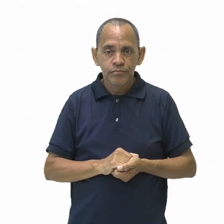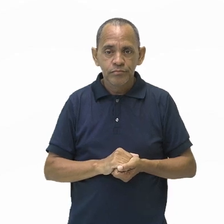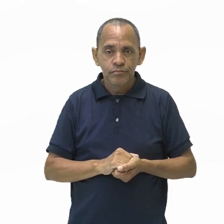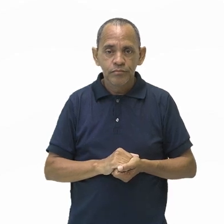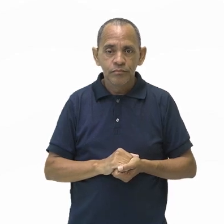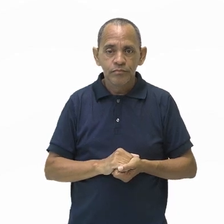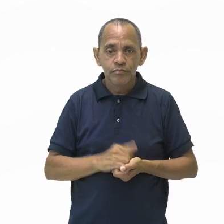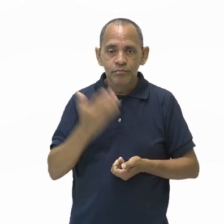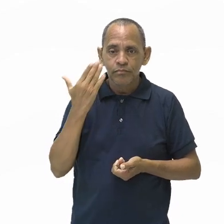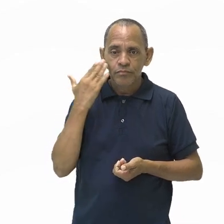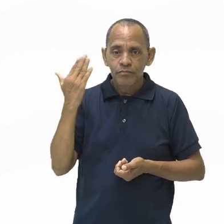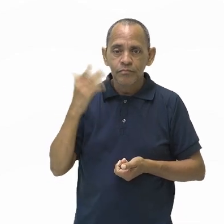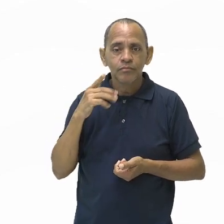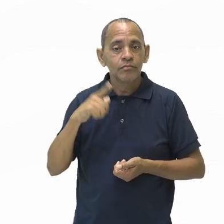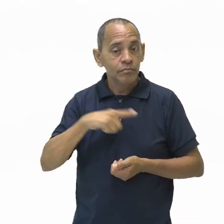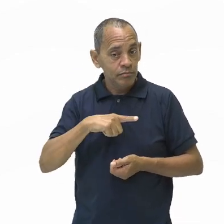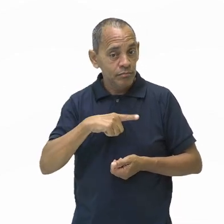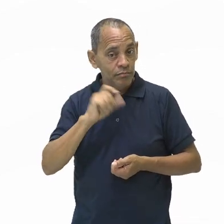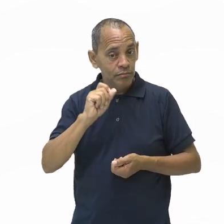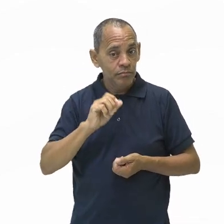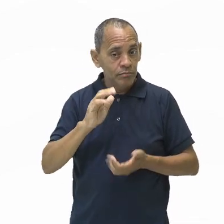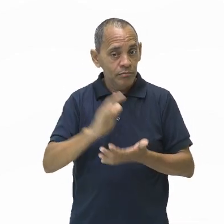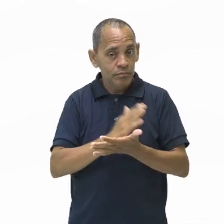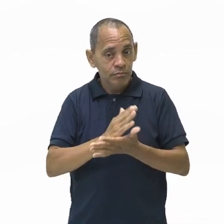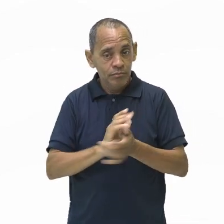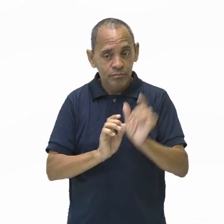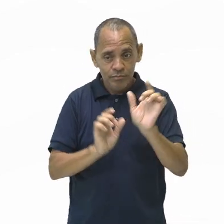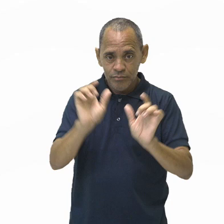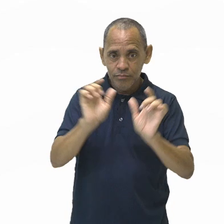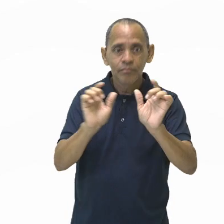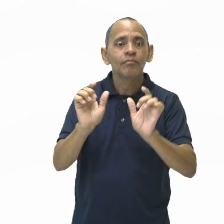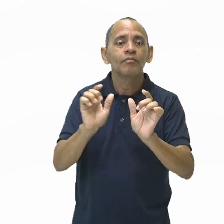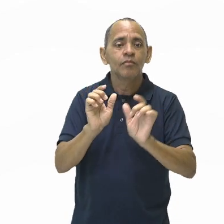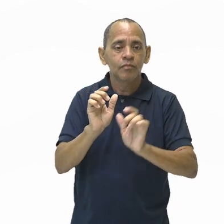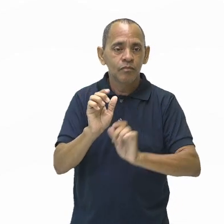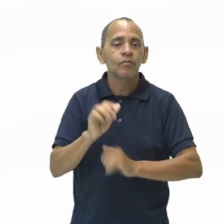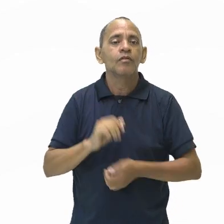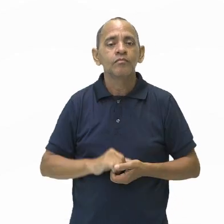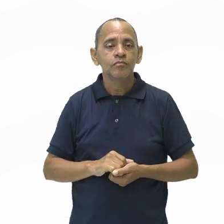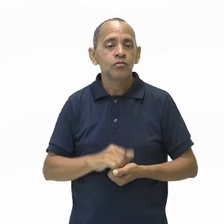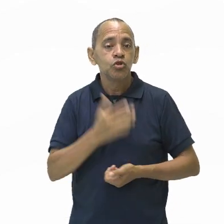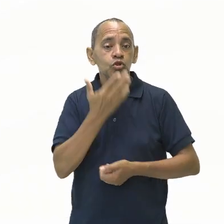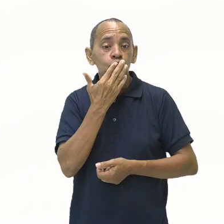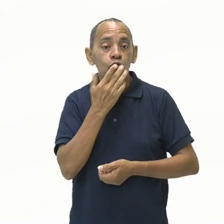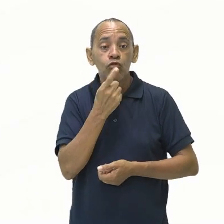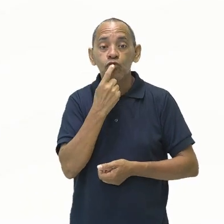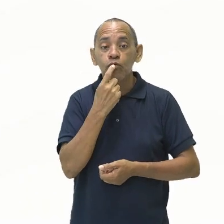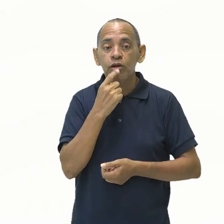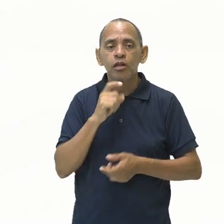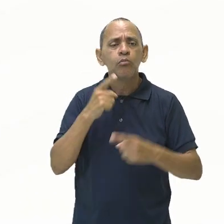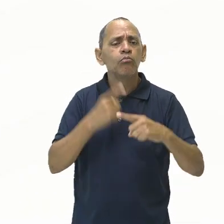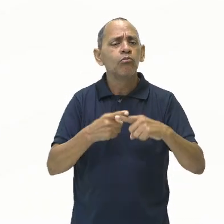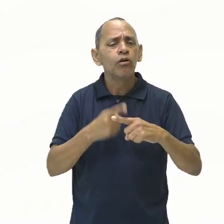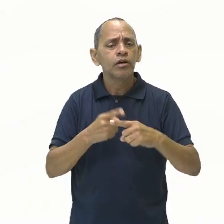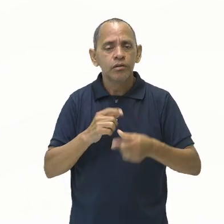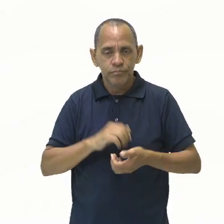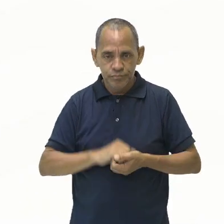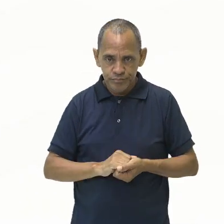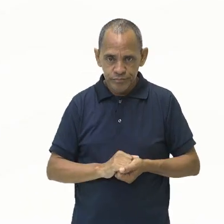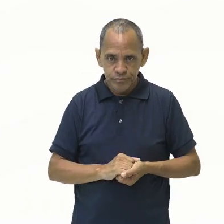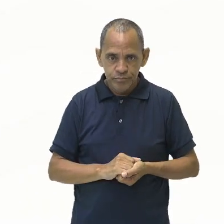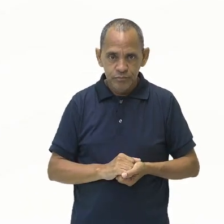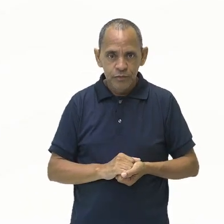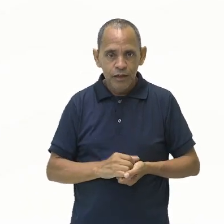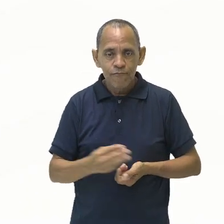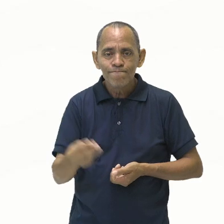Foquem aqui que nós temos, né, aí algumas palavras destacadas. Por que o senhor destacou essas palavras, professor? Para fixar bem